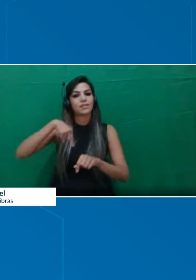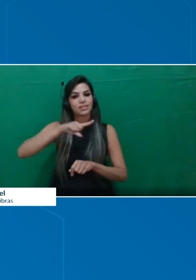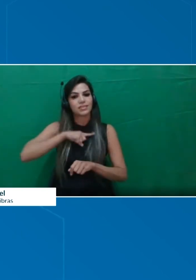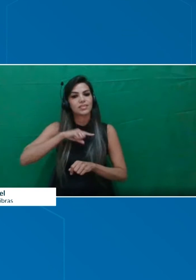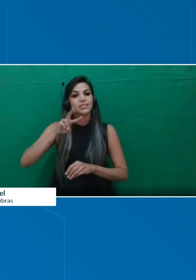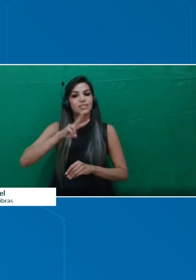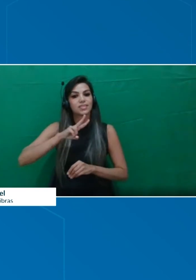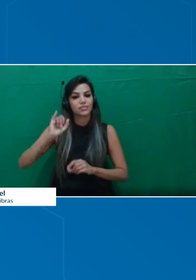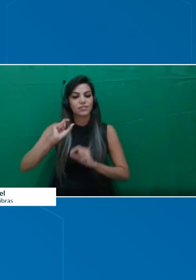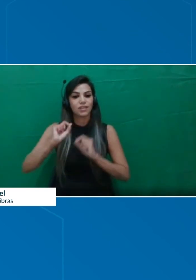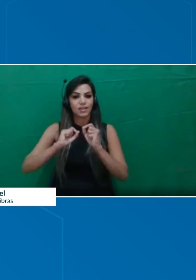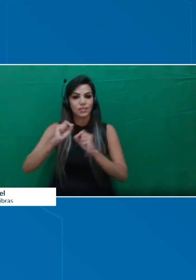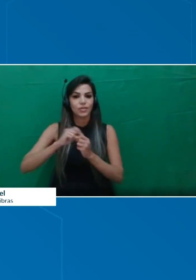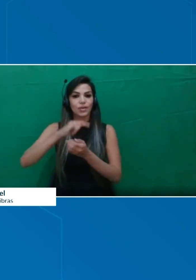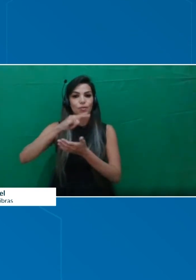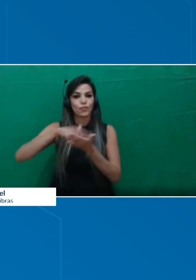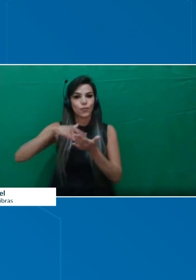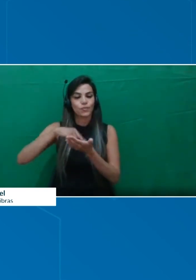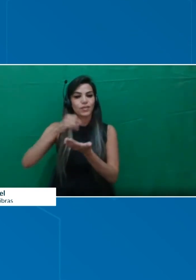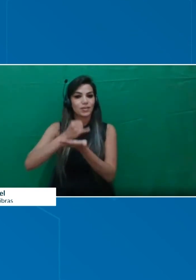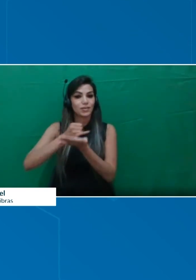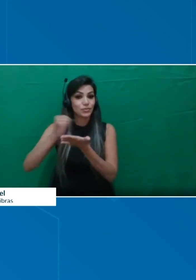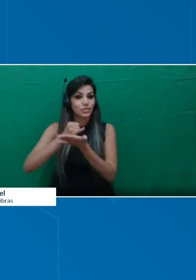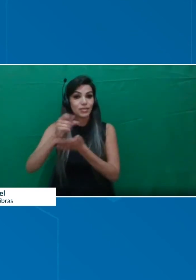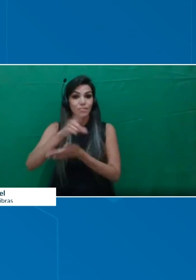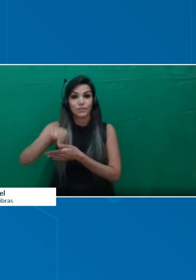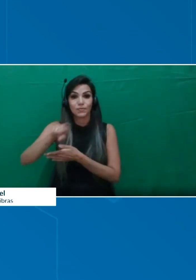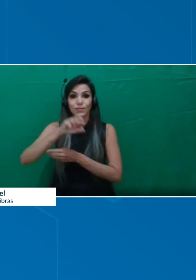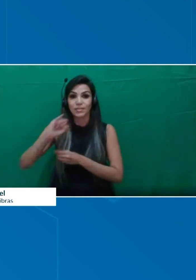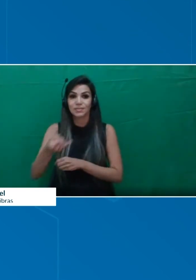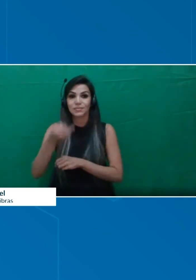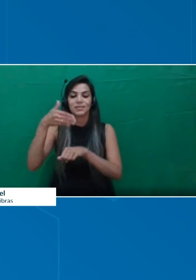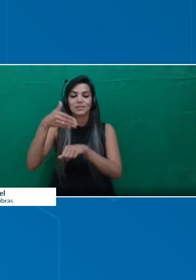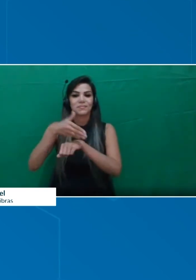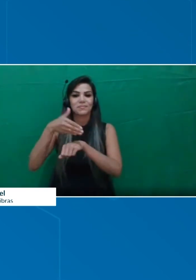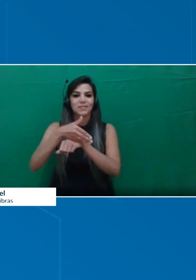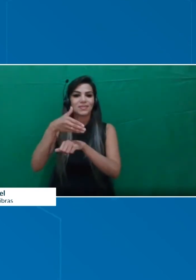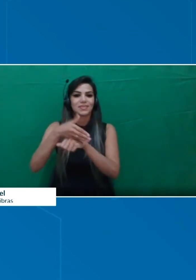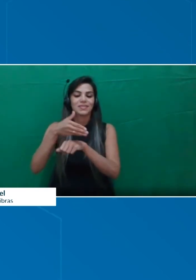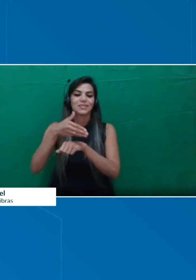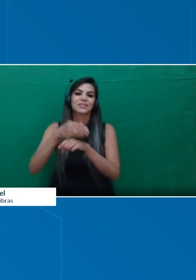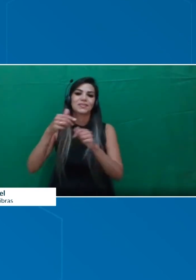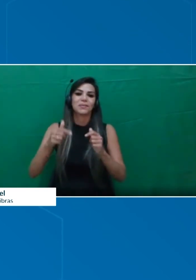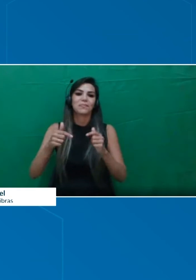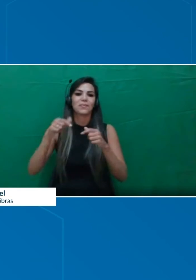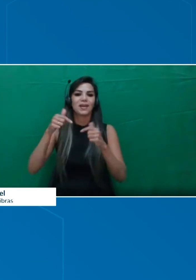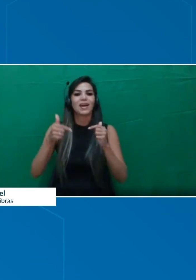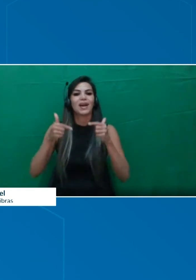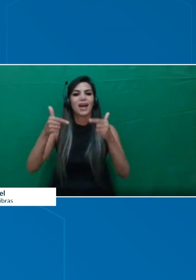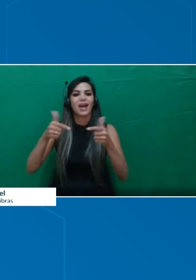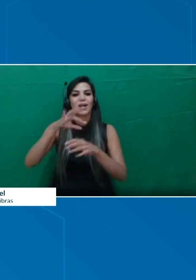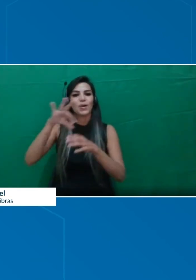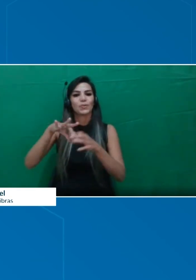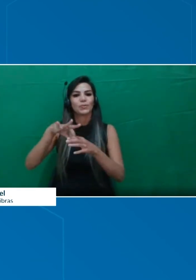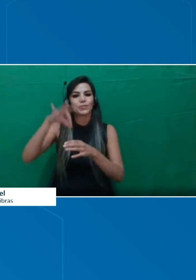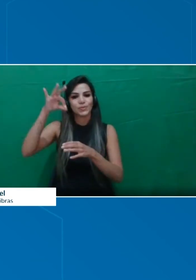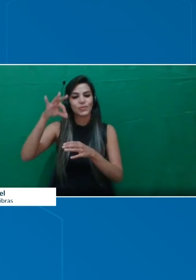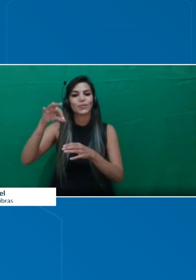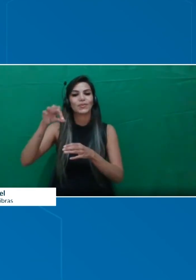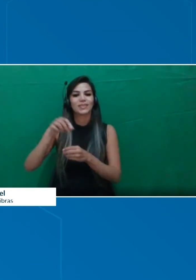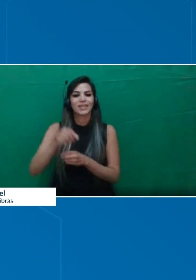circulando o formulário de inscrição para esse nosso sorteio. Aproveito para mandar um abraço para Alexandre Badim, que comprou a ideia quando eu fiz a